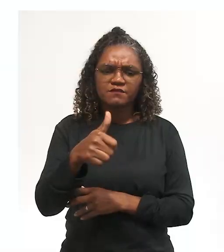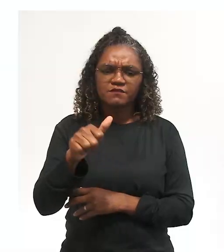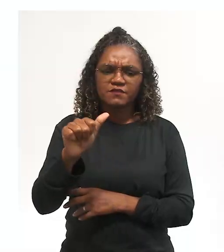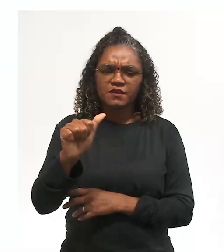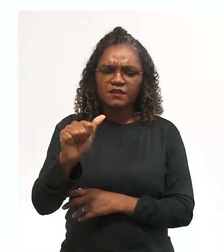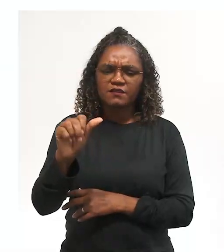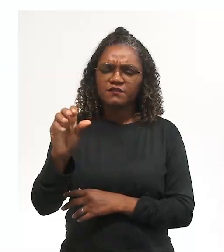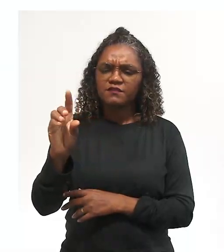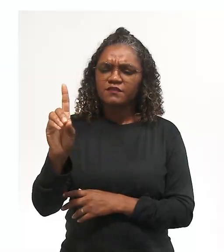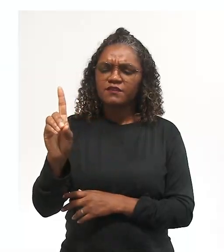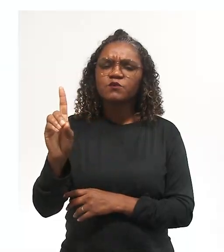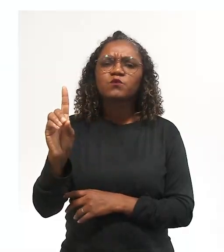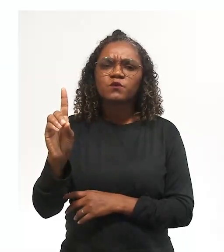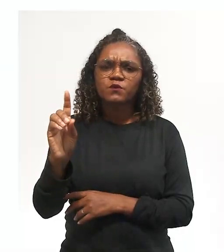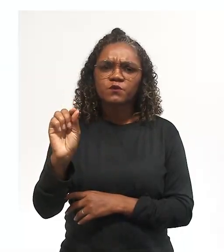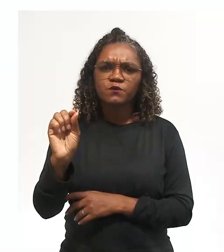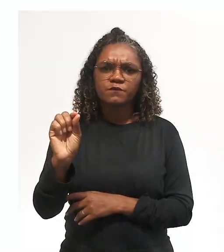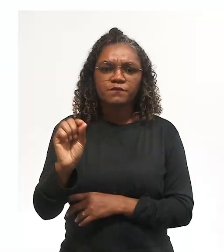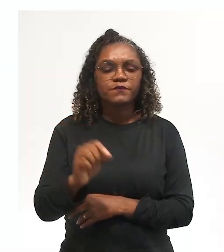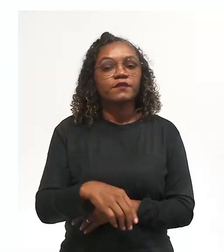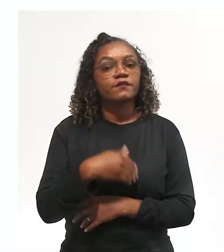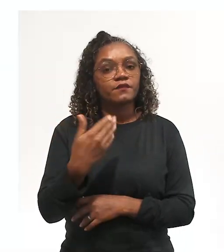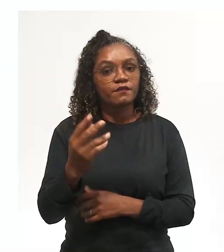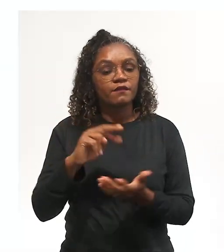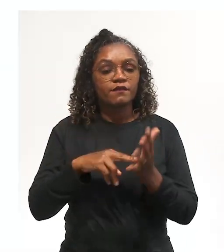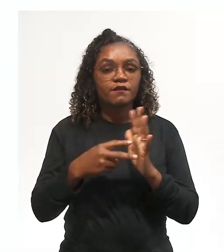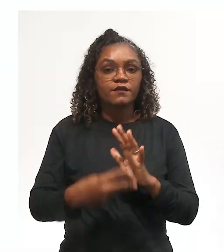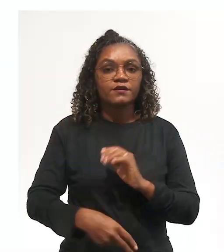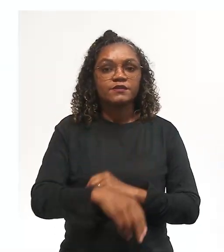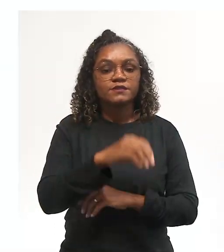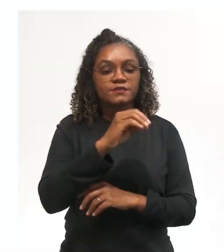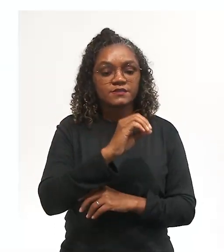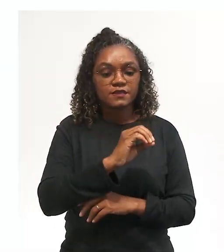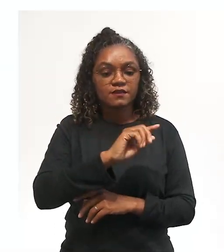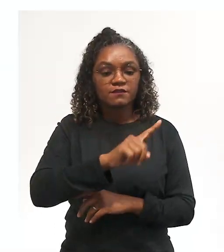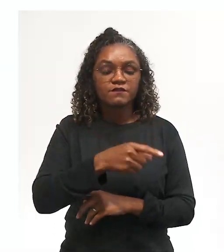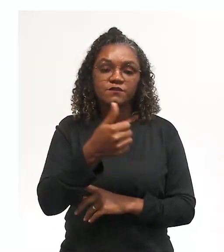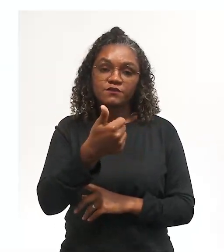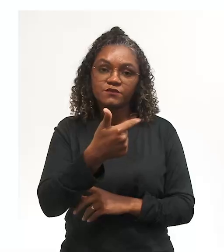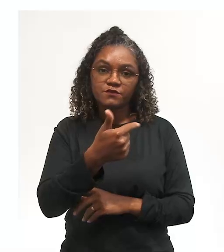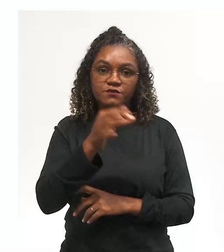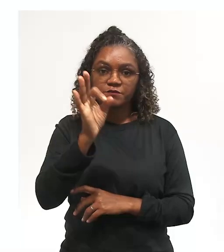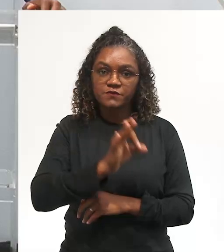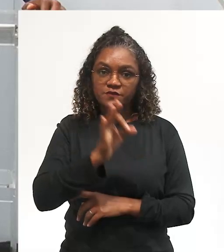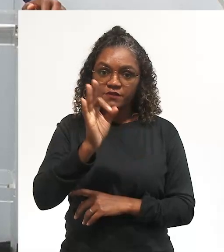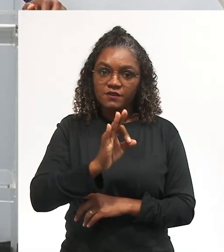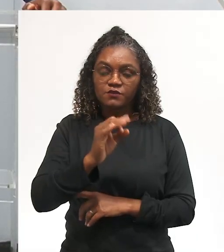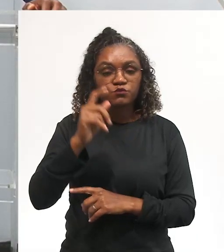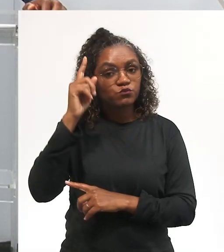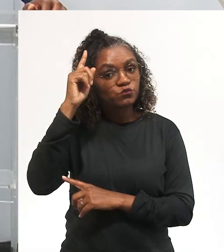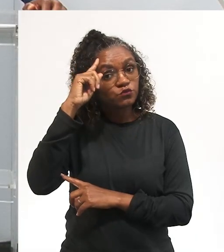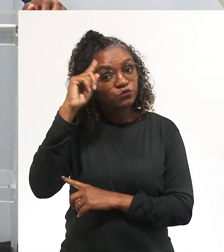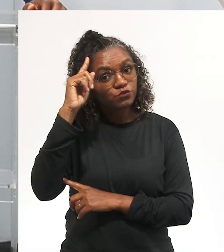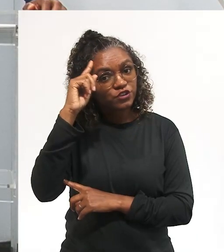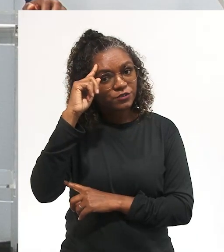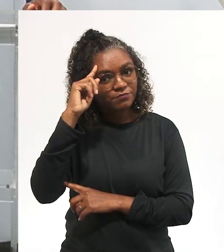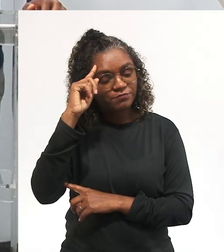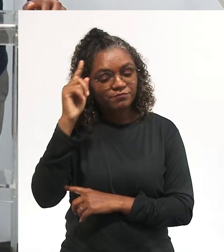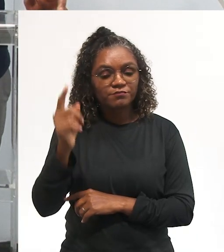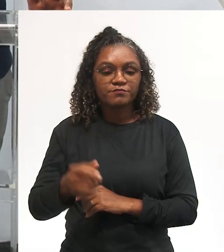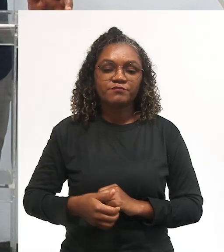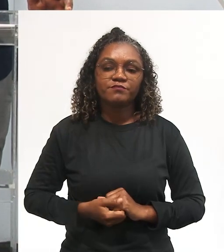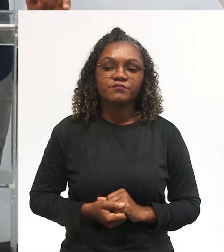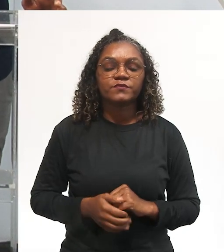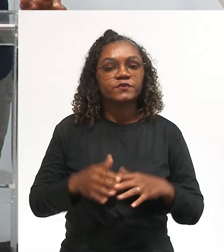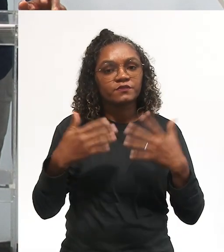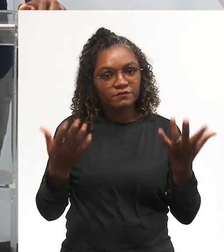0,12% ao dia. Então, nós temos ao ano, nós temos ao semestre, temos